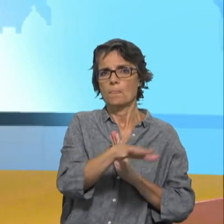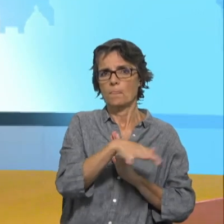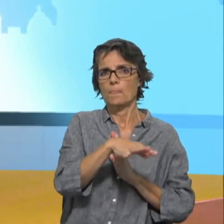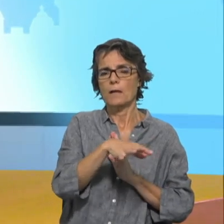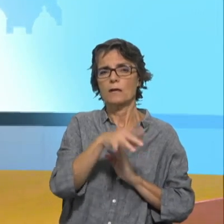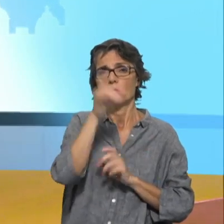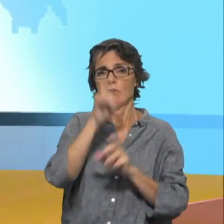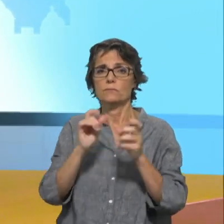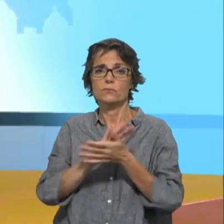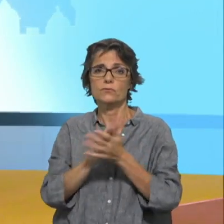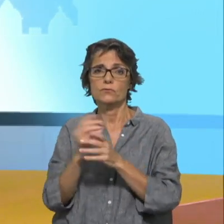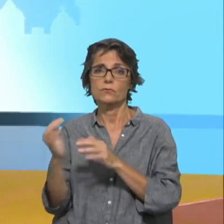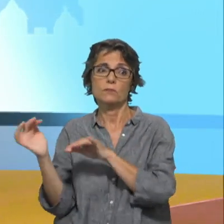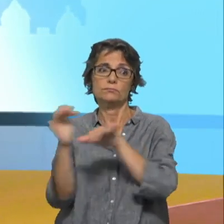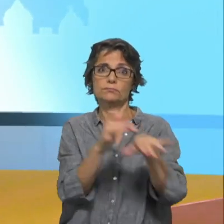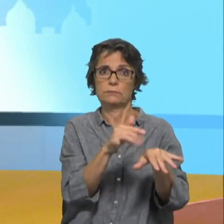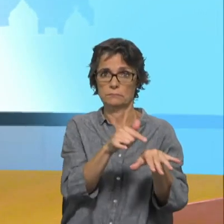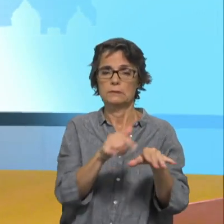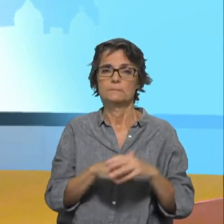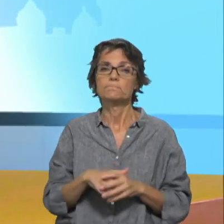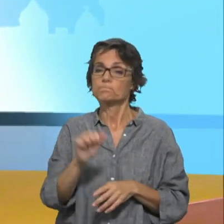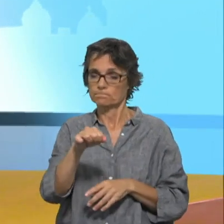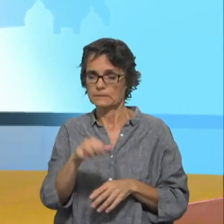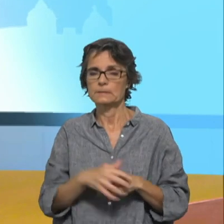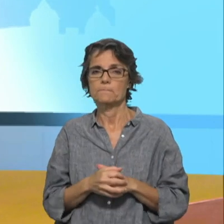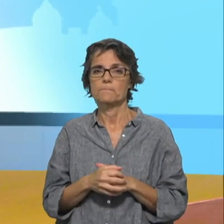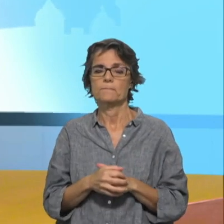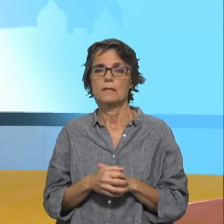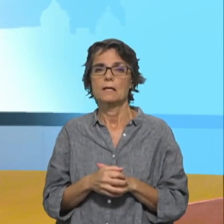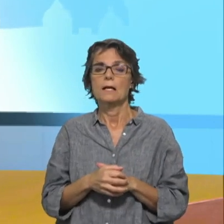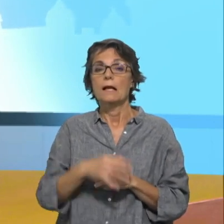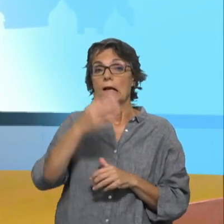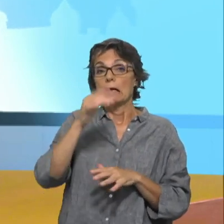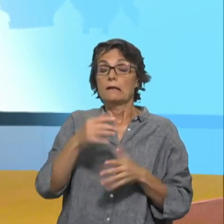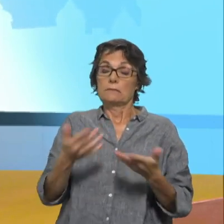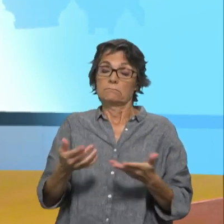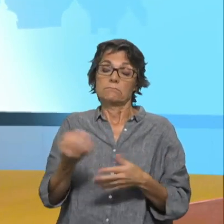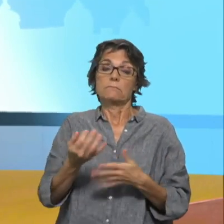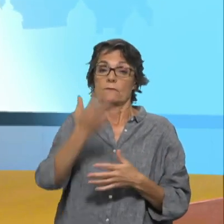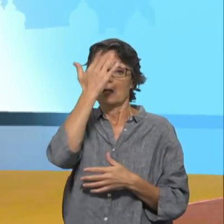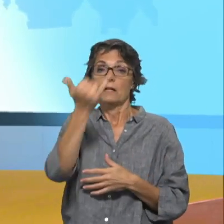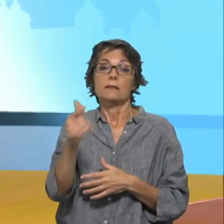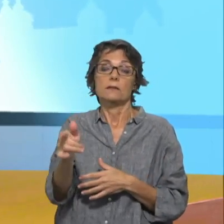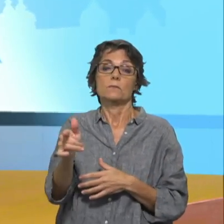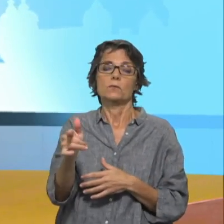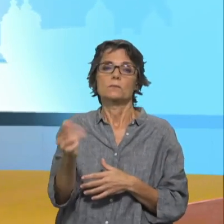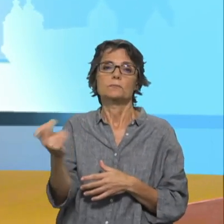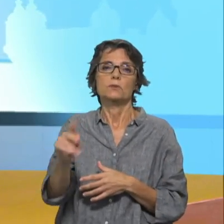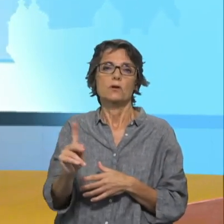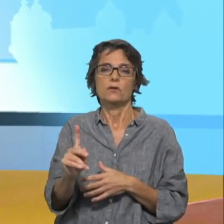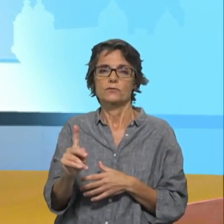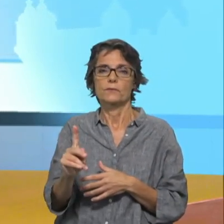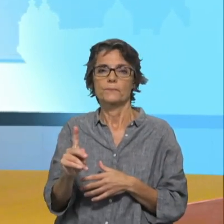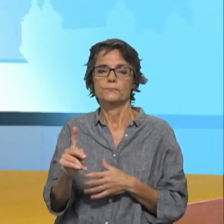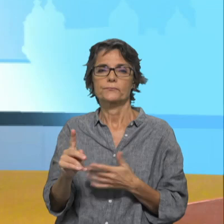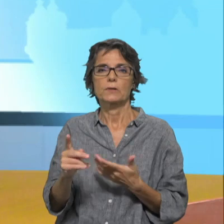principal fonte de informação, não é? Porque em Timor acontecia um fenómeno que era a rapidez com